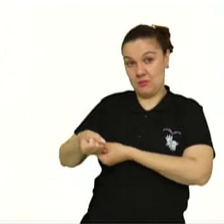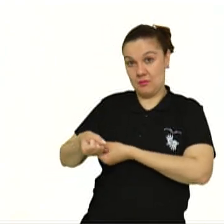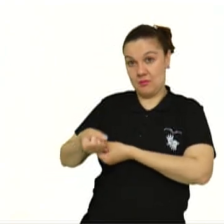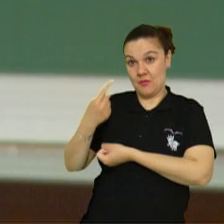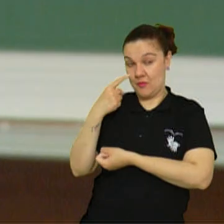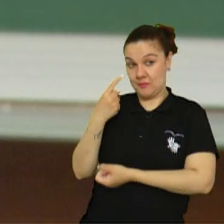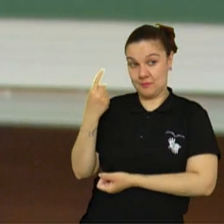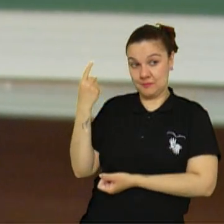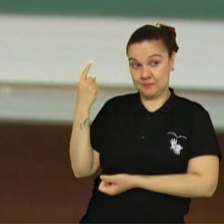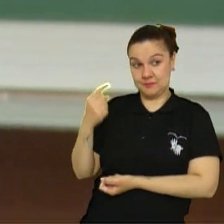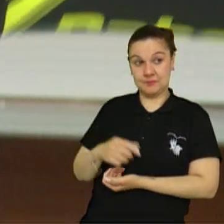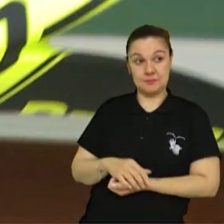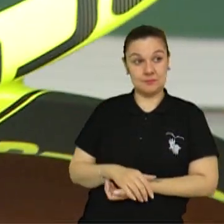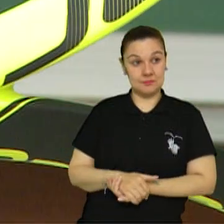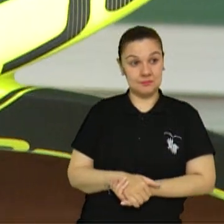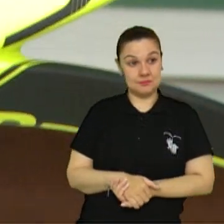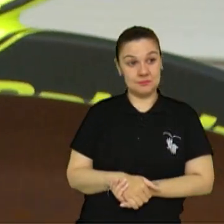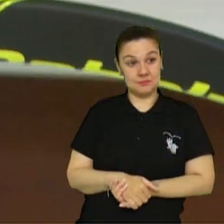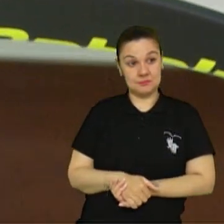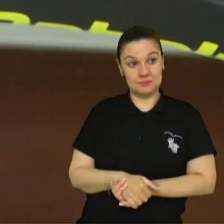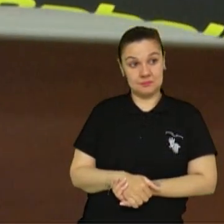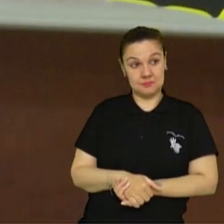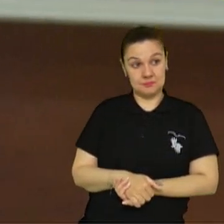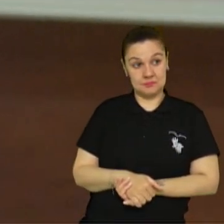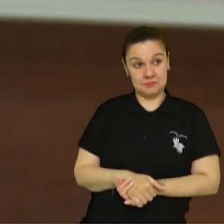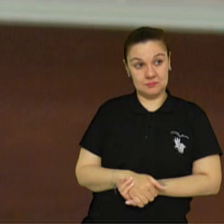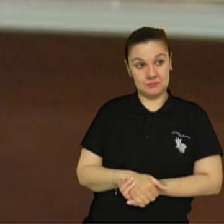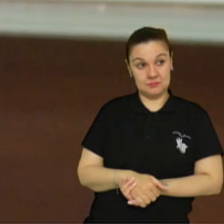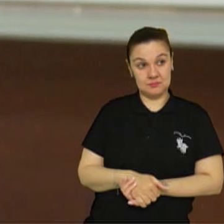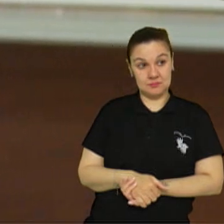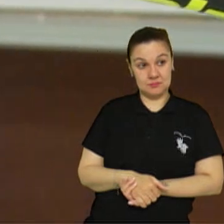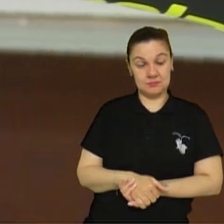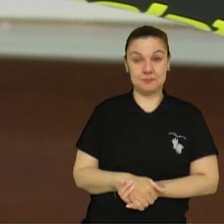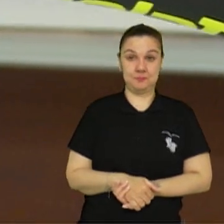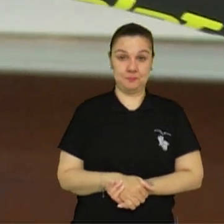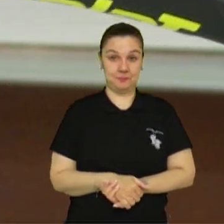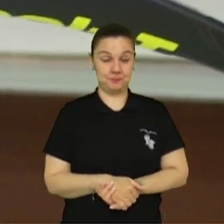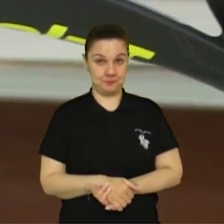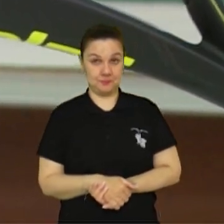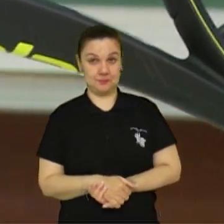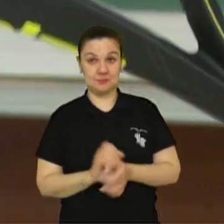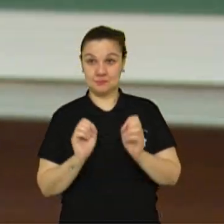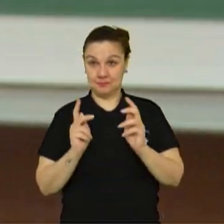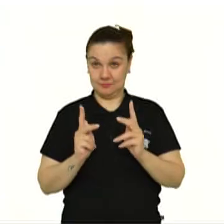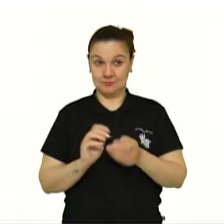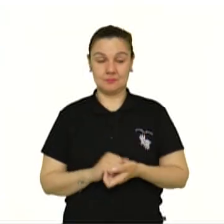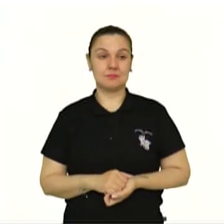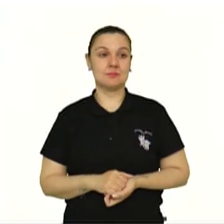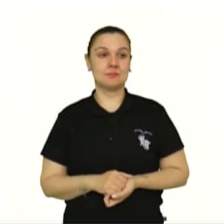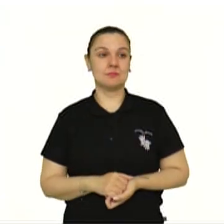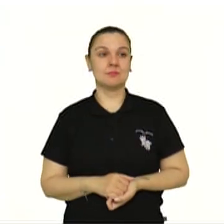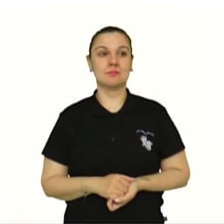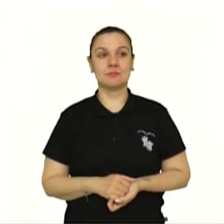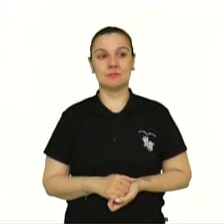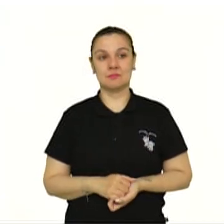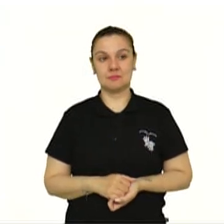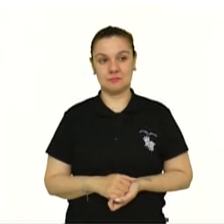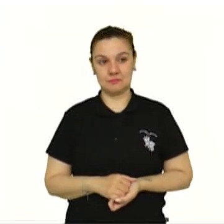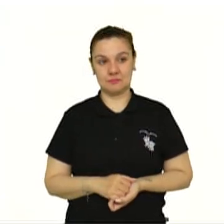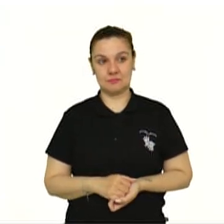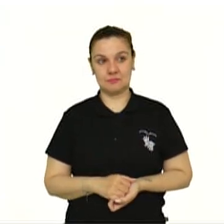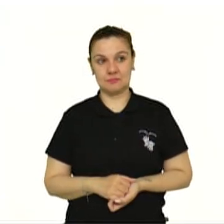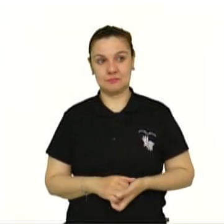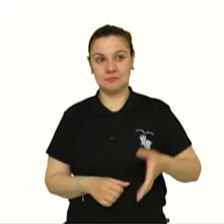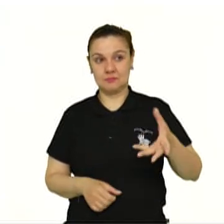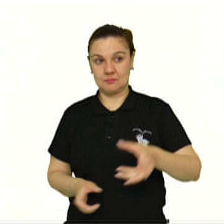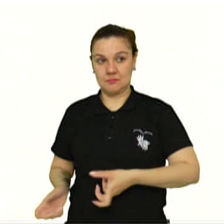aqui. Para eu fazer a jogada de backhand. Tá? Ó, continental e encaixo a